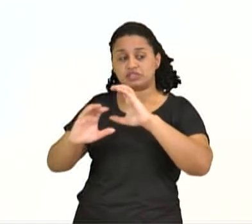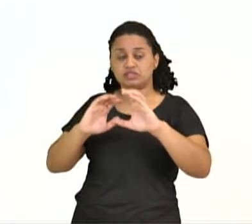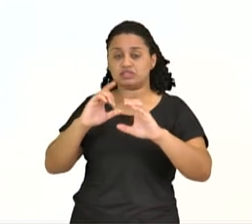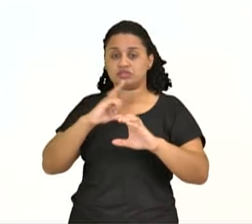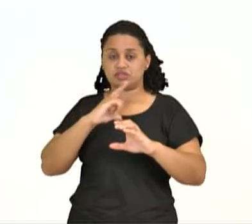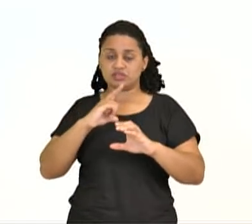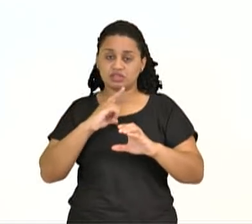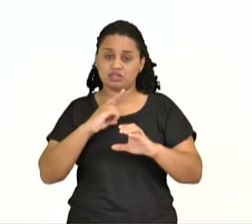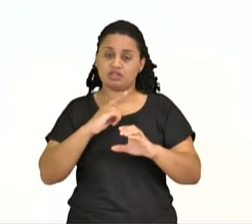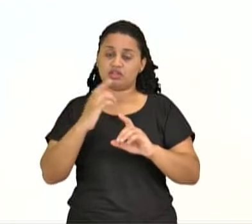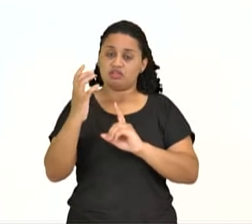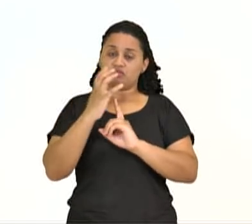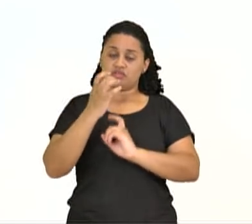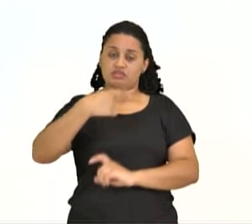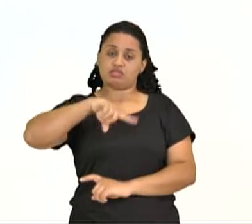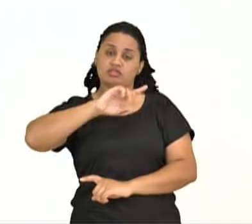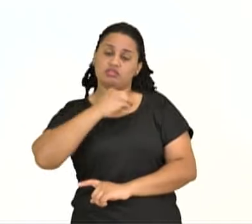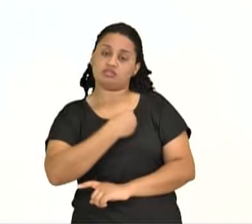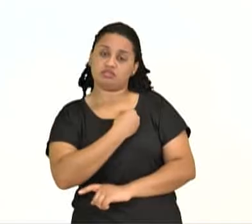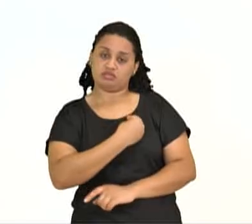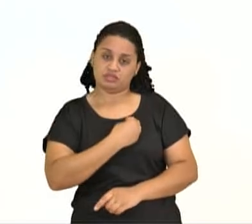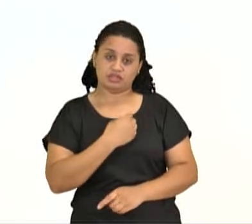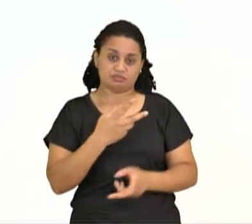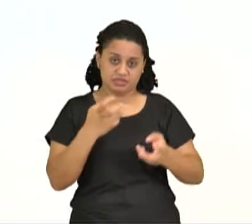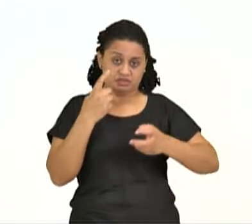vida. Olha que interessante.